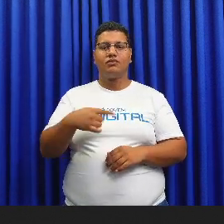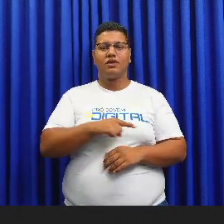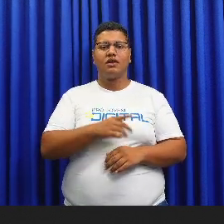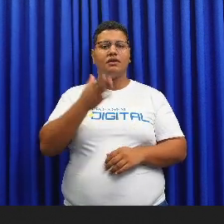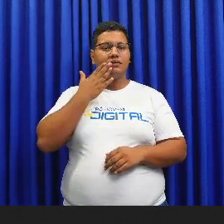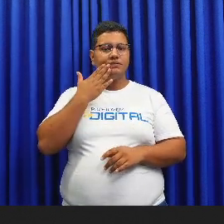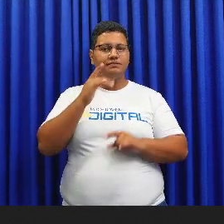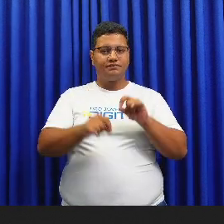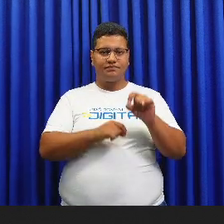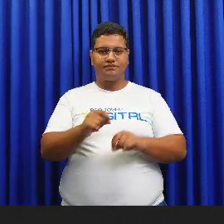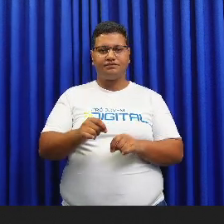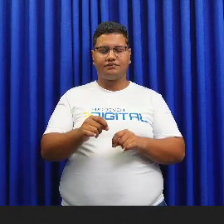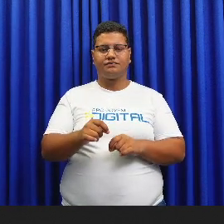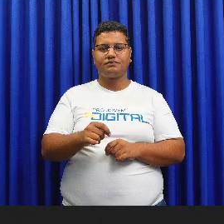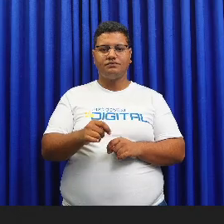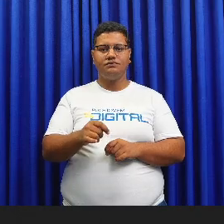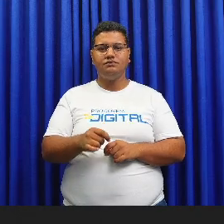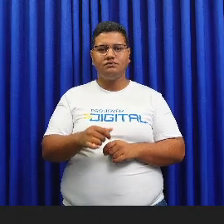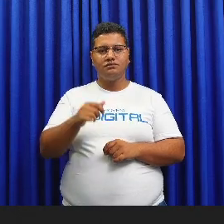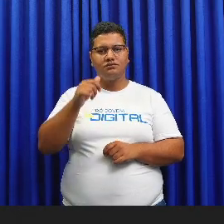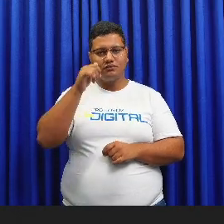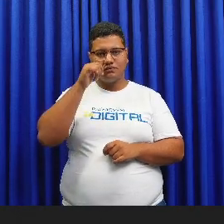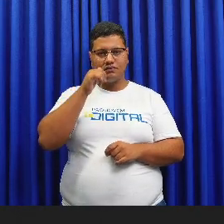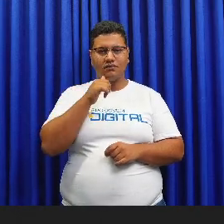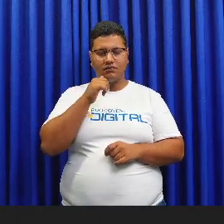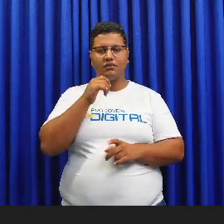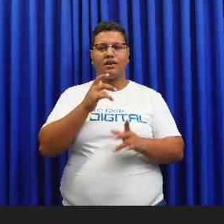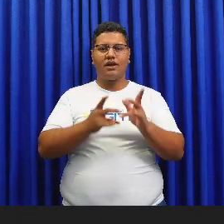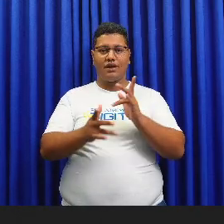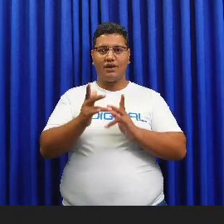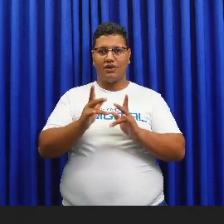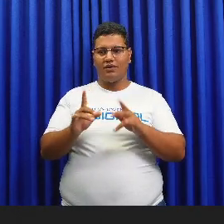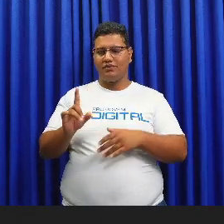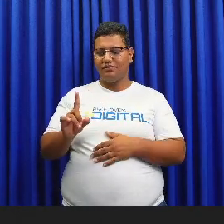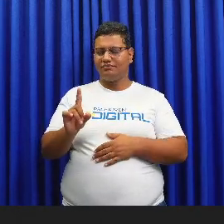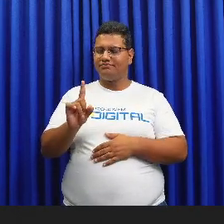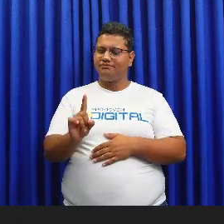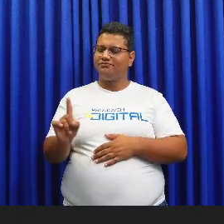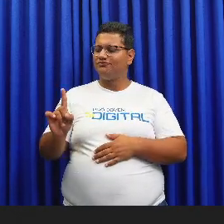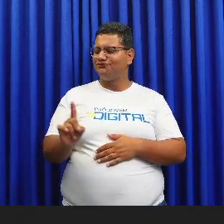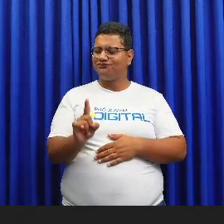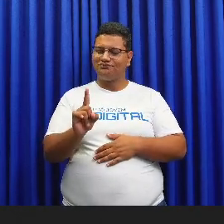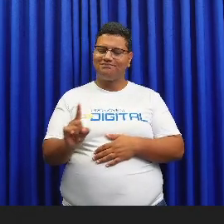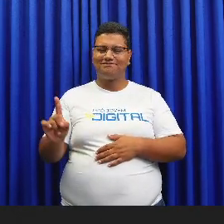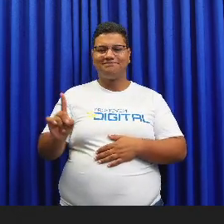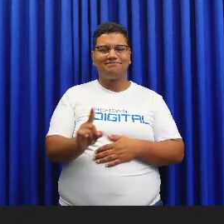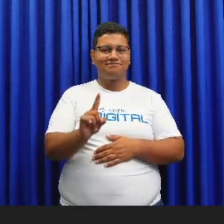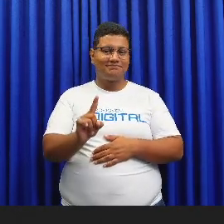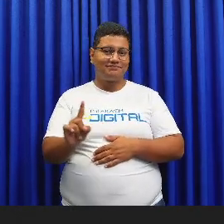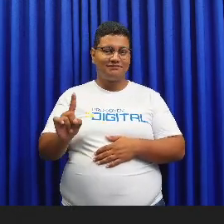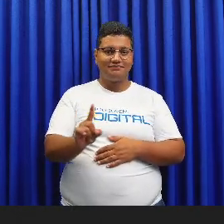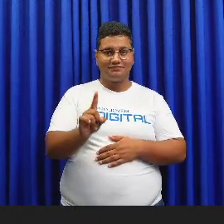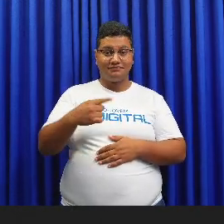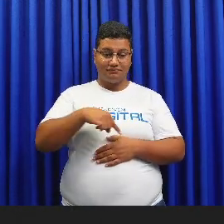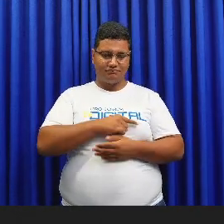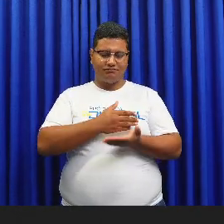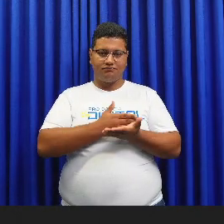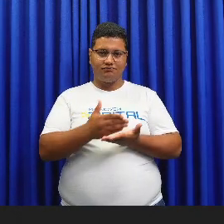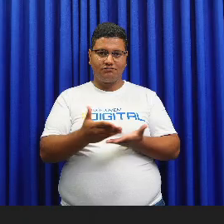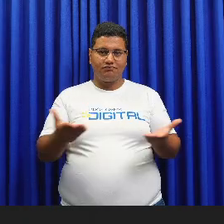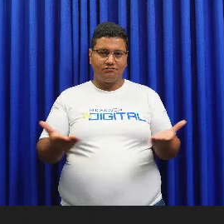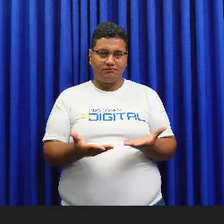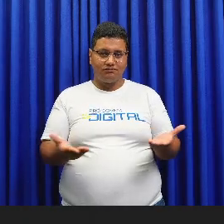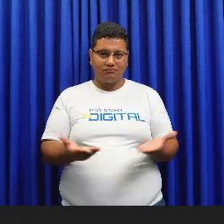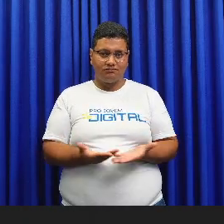Isso aqui, a noiva ainda está no meio do evento. Agora, em andamento, a gente já está no início do evento. Então, vamos colocar